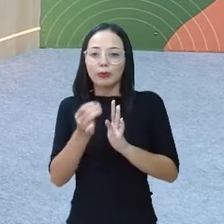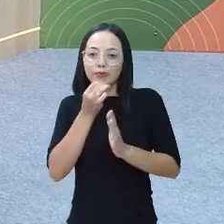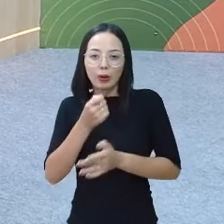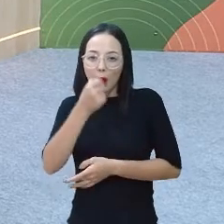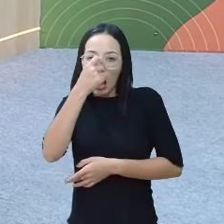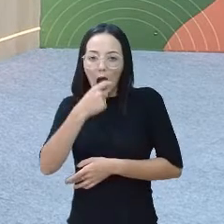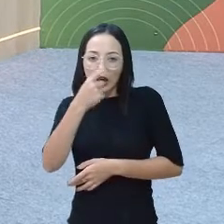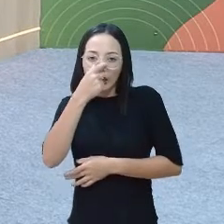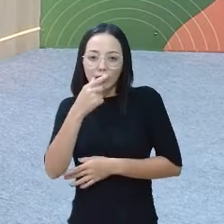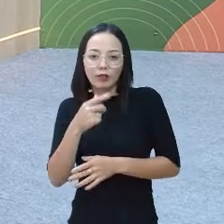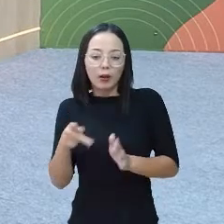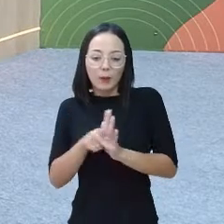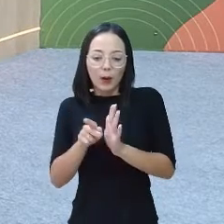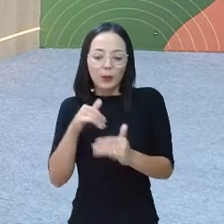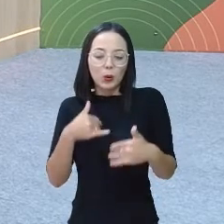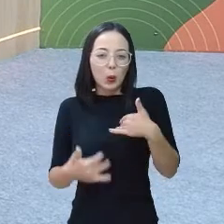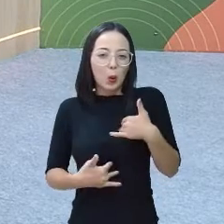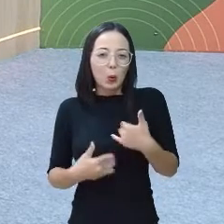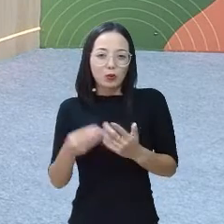gripe. Então, a gripe,